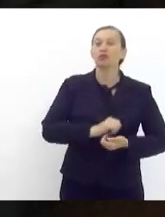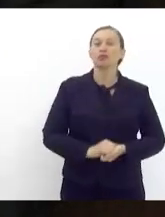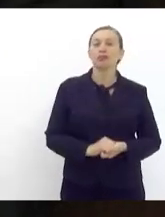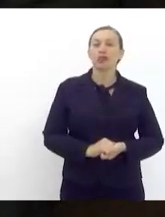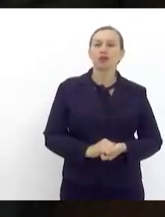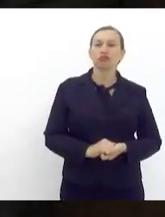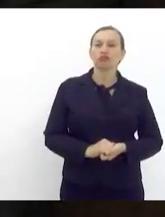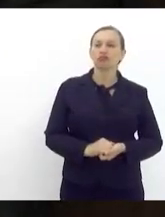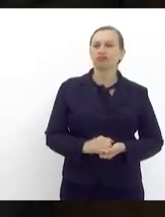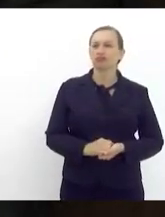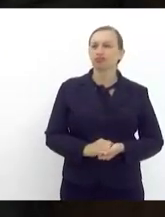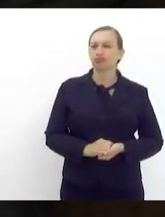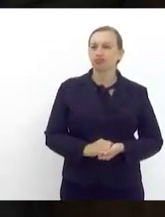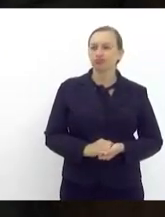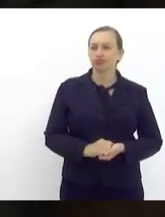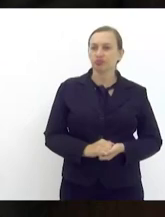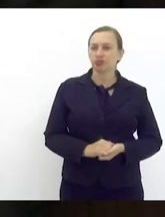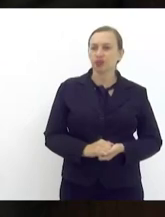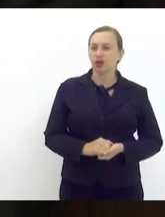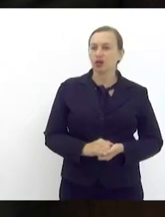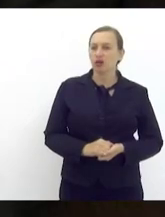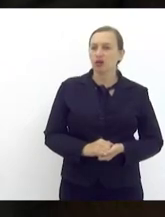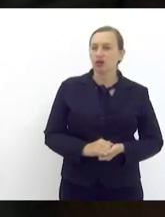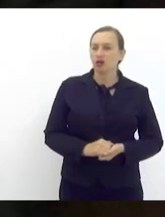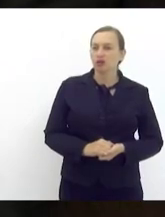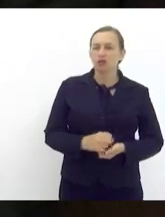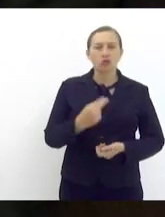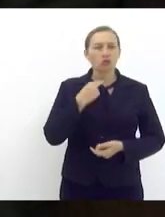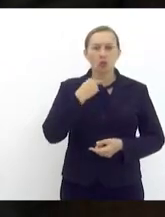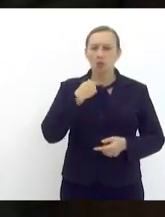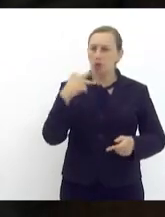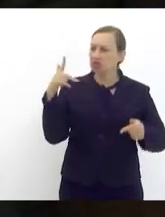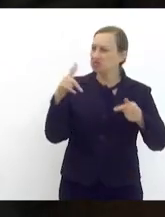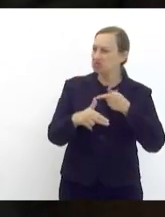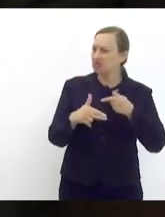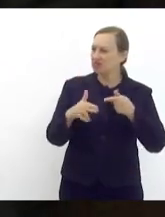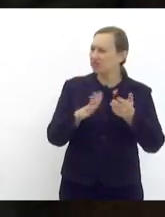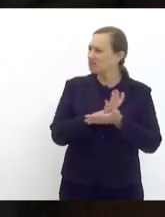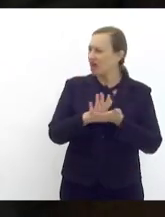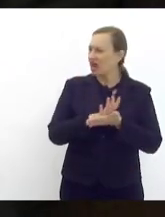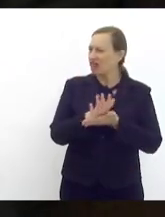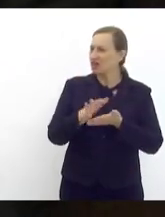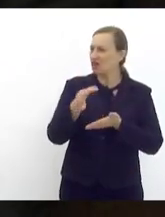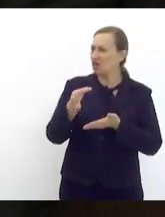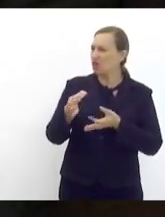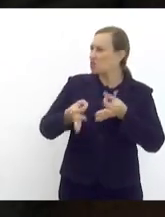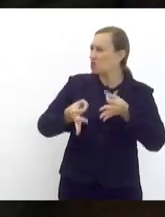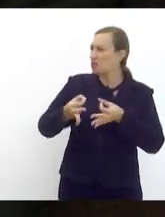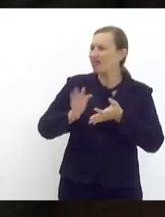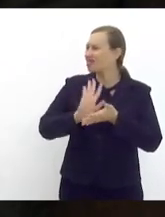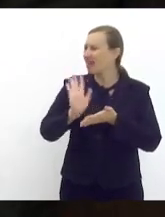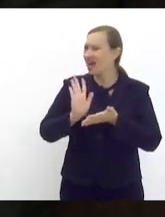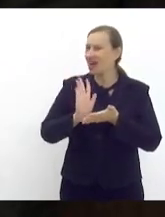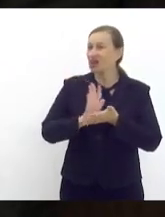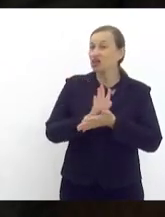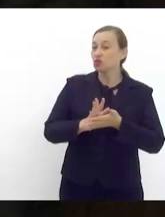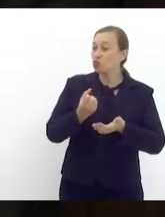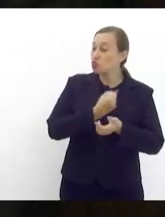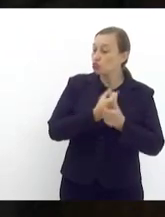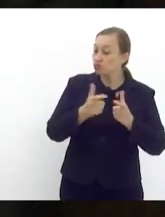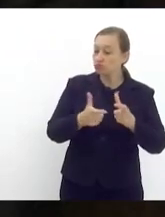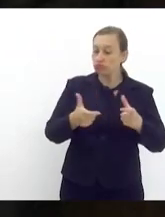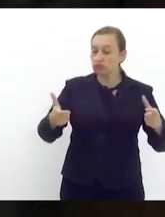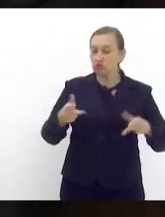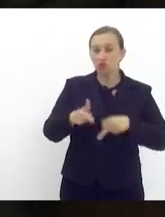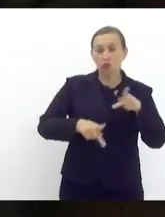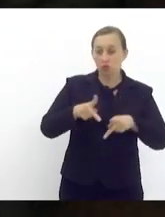Não pode ser, como já foi dito aqui, nenhum empecilho e nenhuma justificativa. Com o tamanho da população